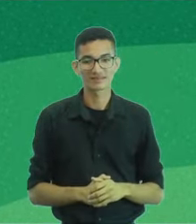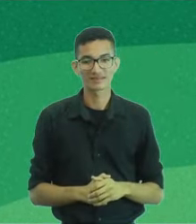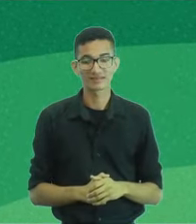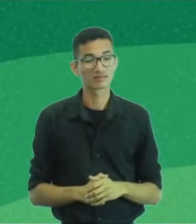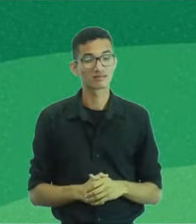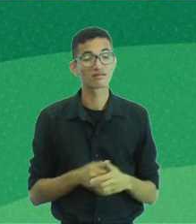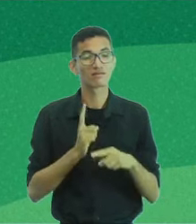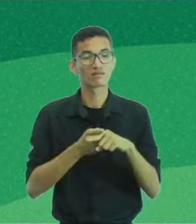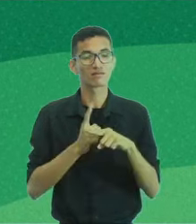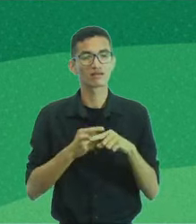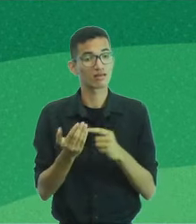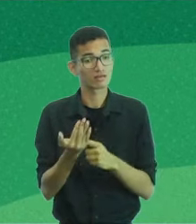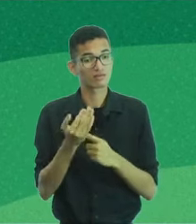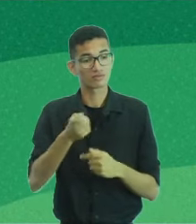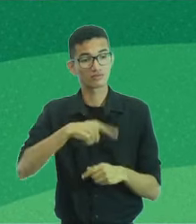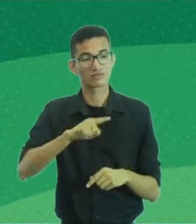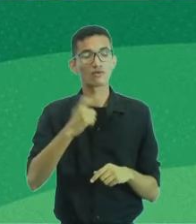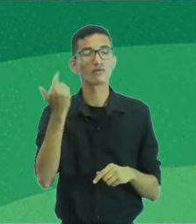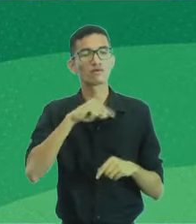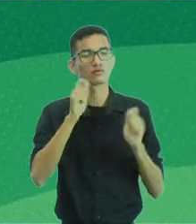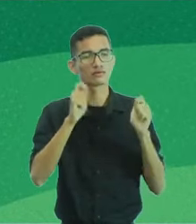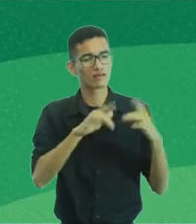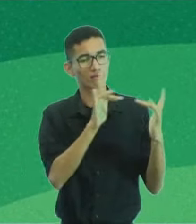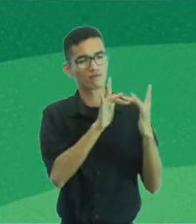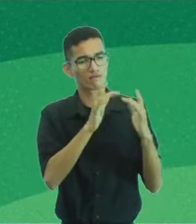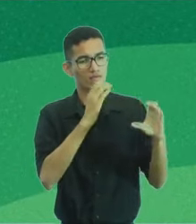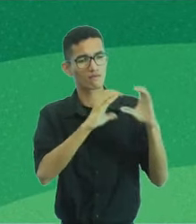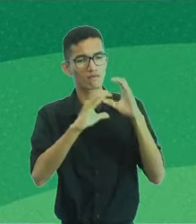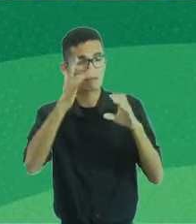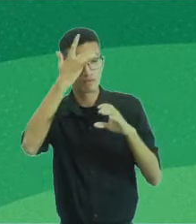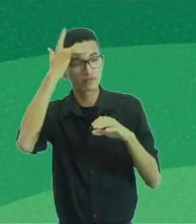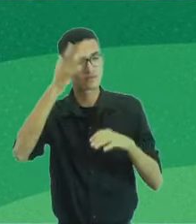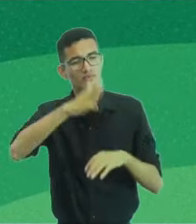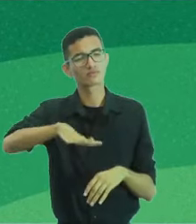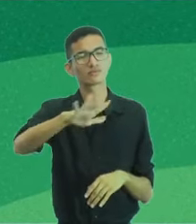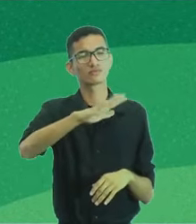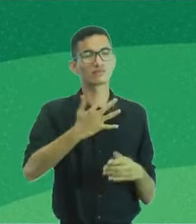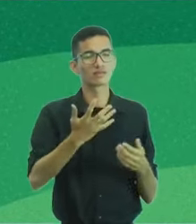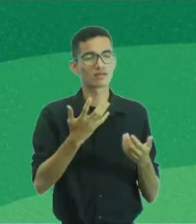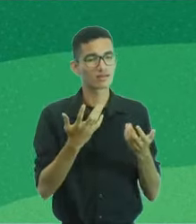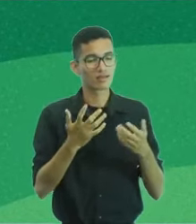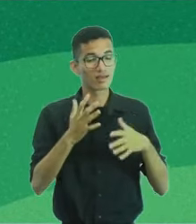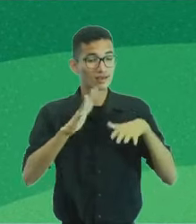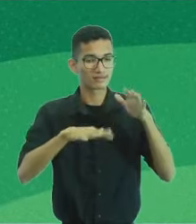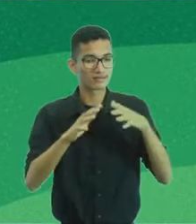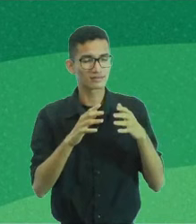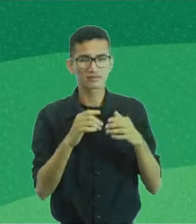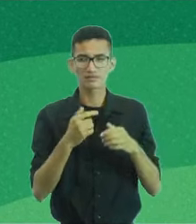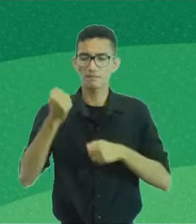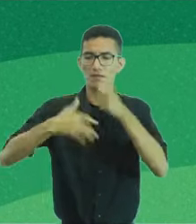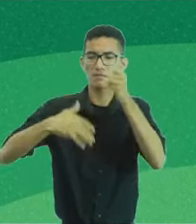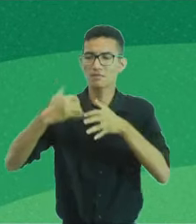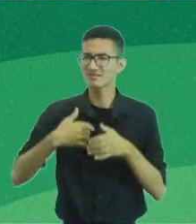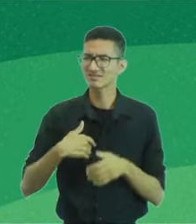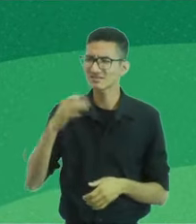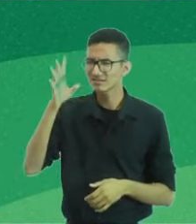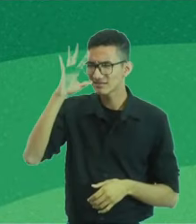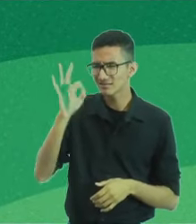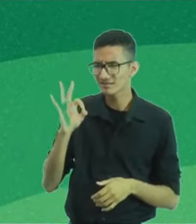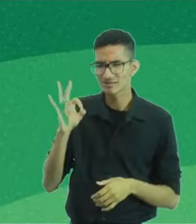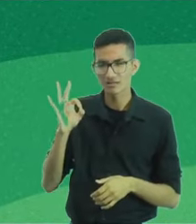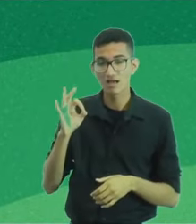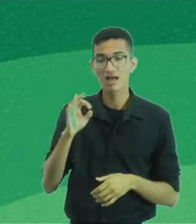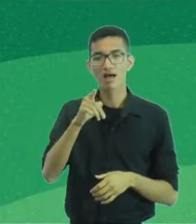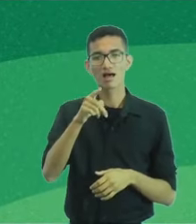porque isso faz com que a gente consiga se conectar com pessoas que de alguma forma não conseguem entender o que a gente fala e leva